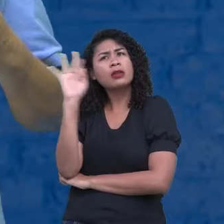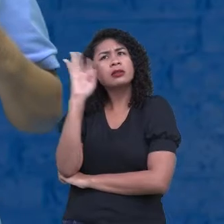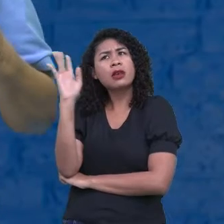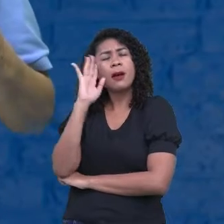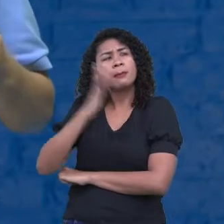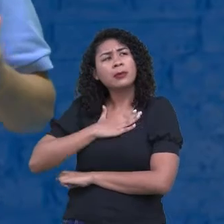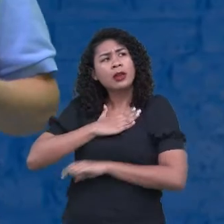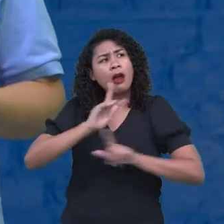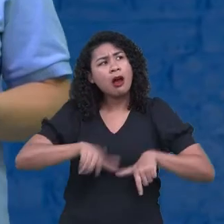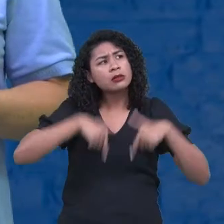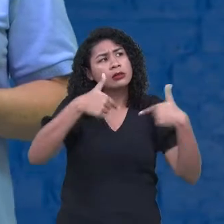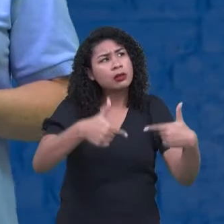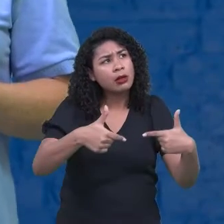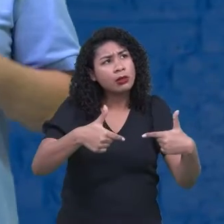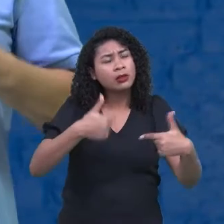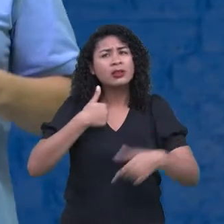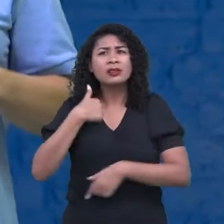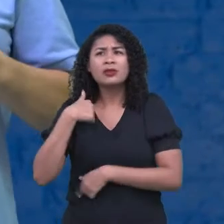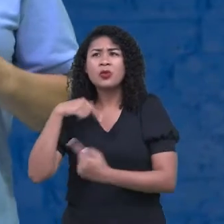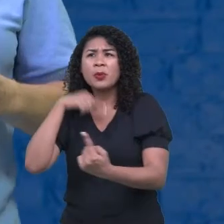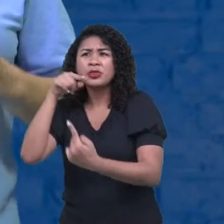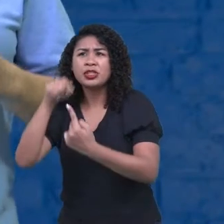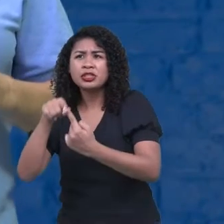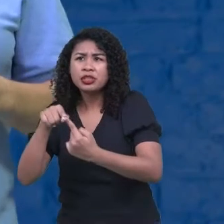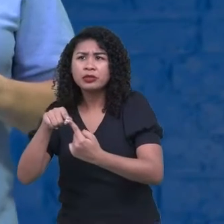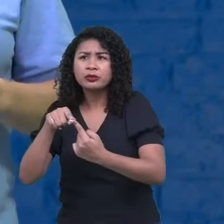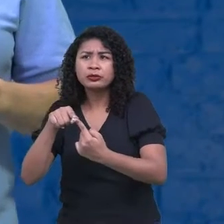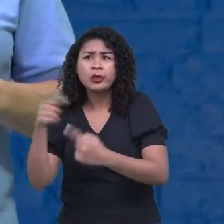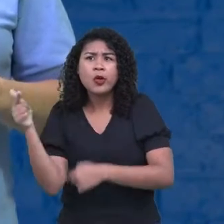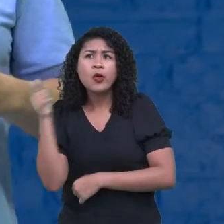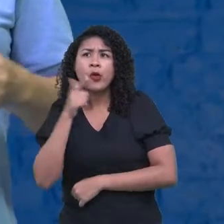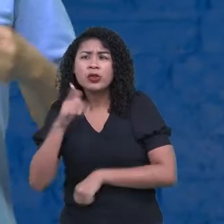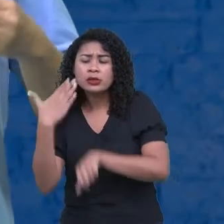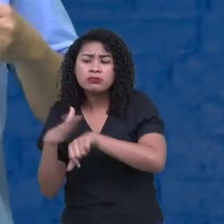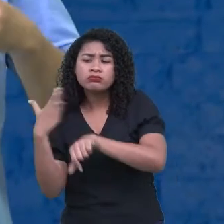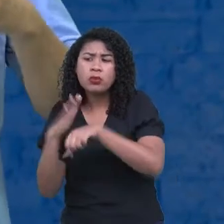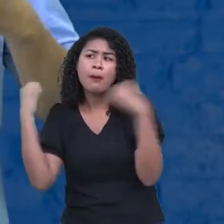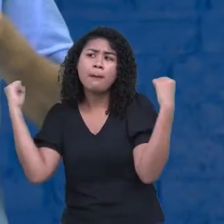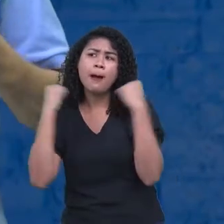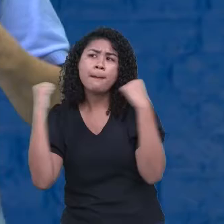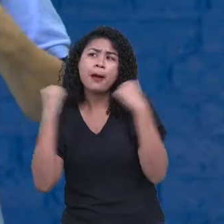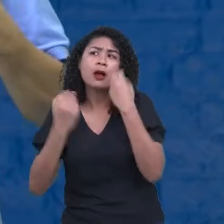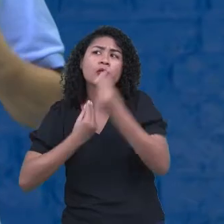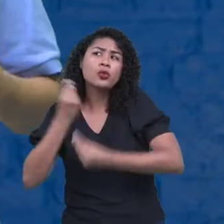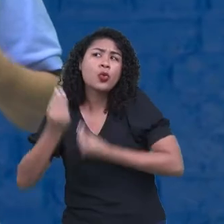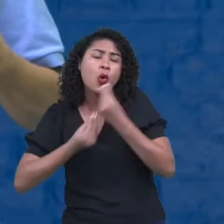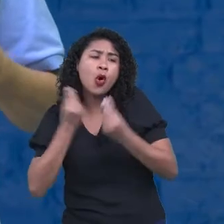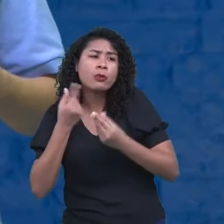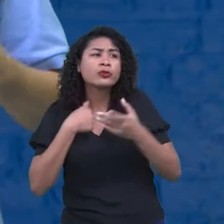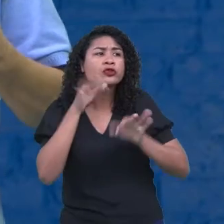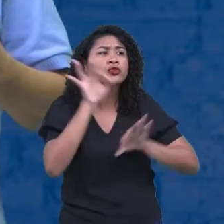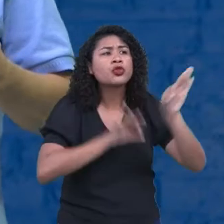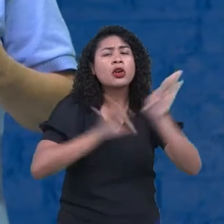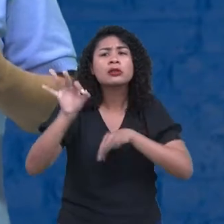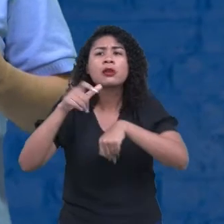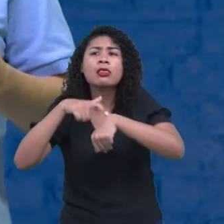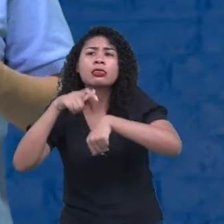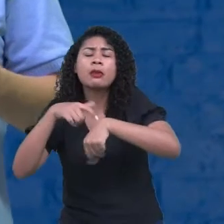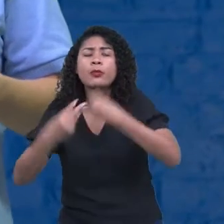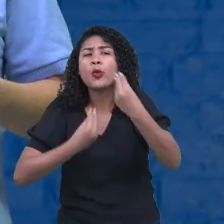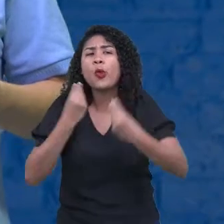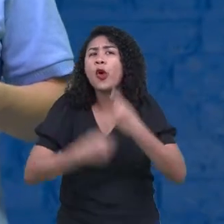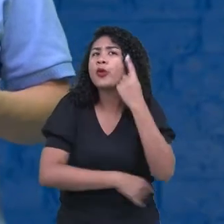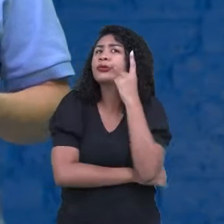Como é que eu faço para obter um tempo para fazer uma atividade física? Por que é tão importante fazer uma atividade